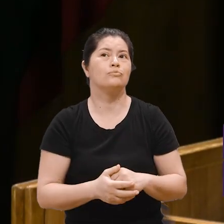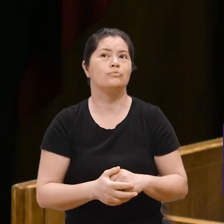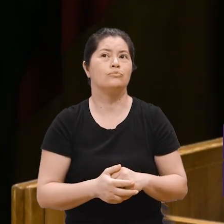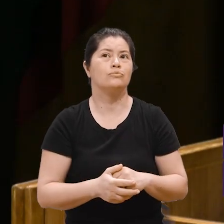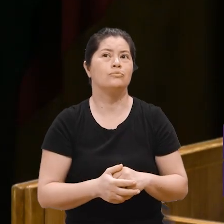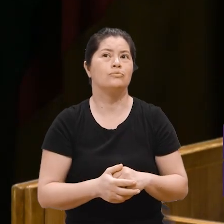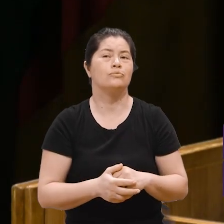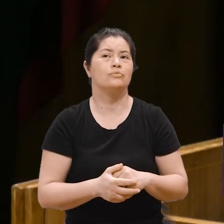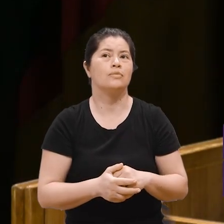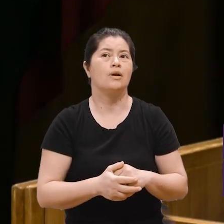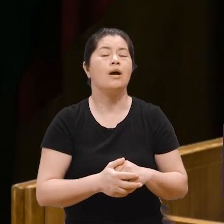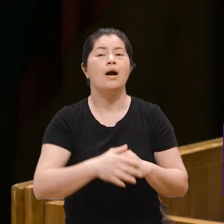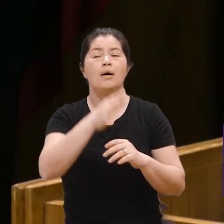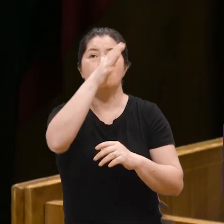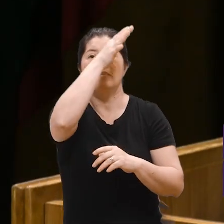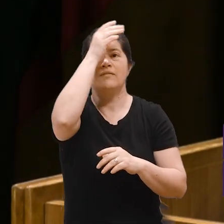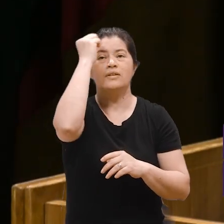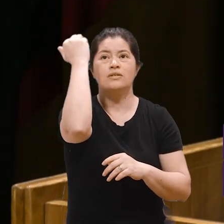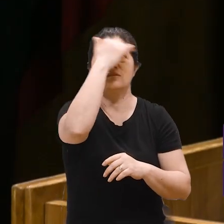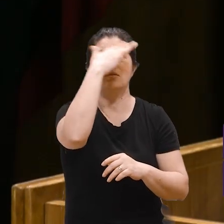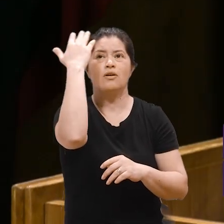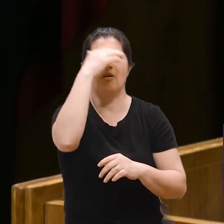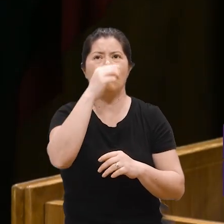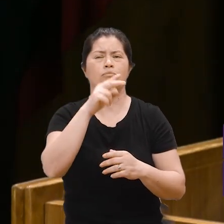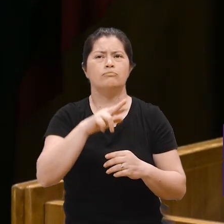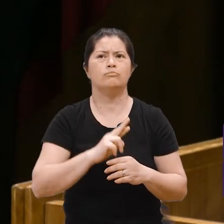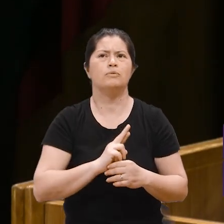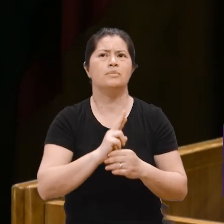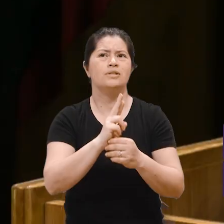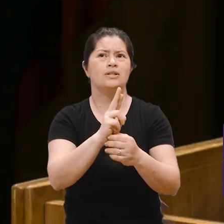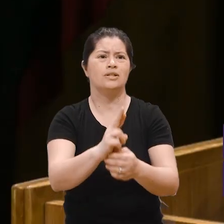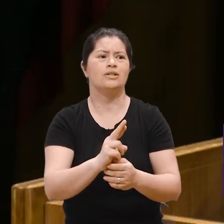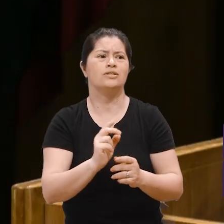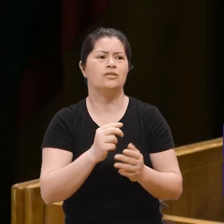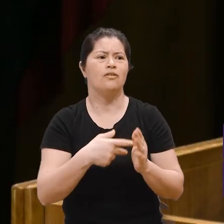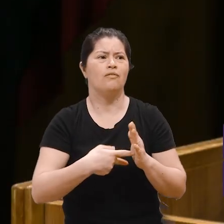O prefeito Adiló, uma presença forte no Sindigêneros, né, Mauro?